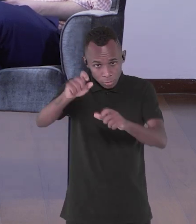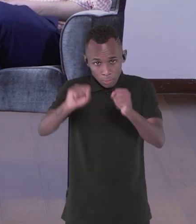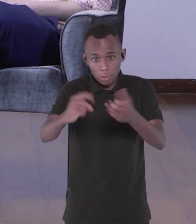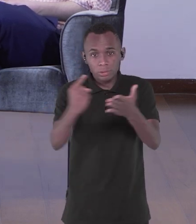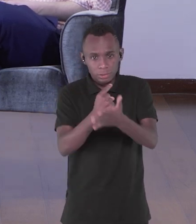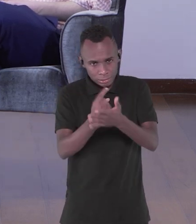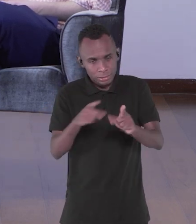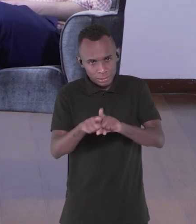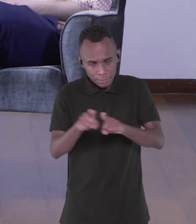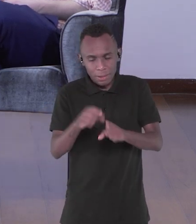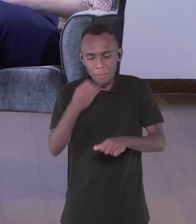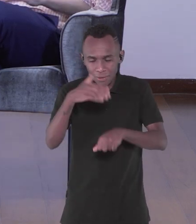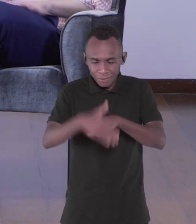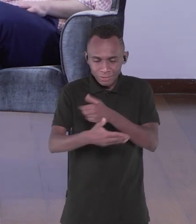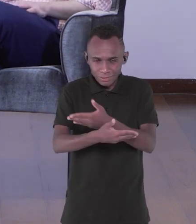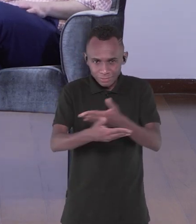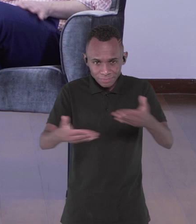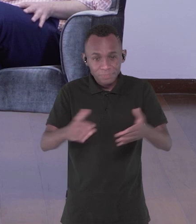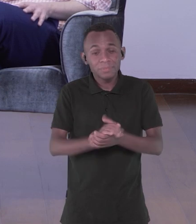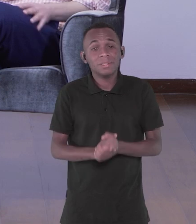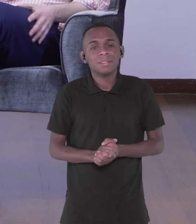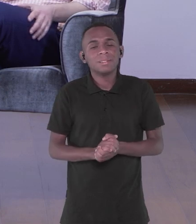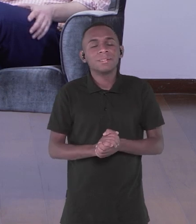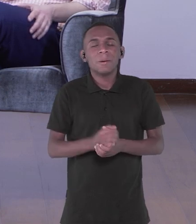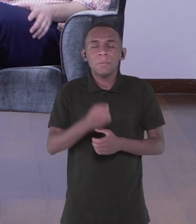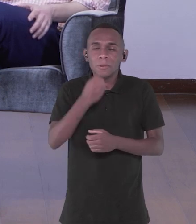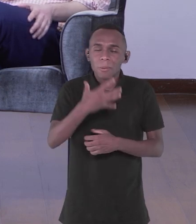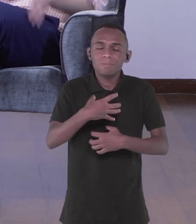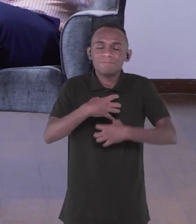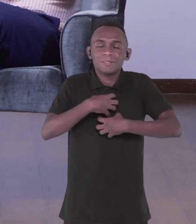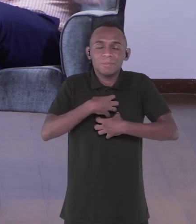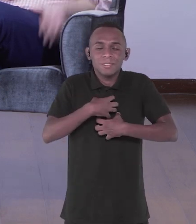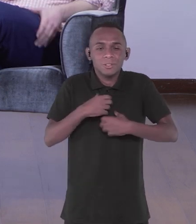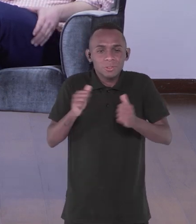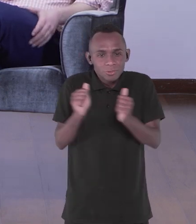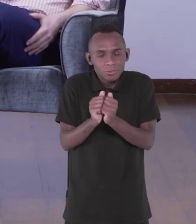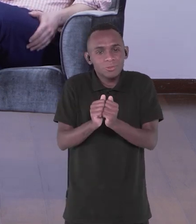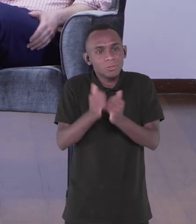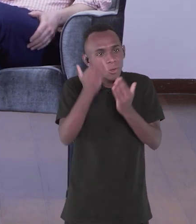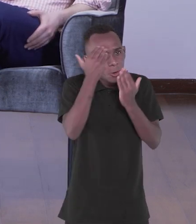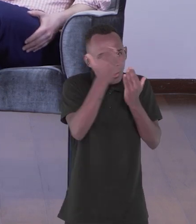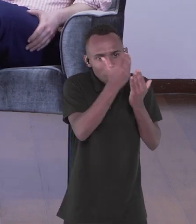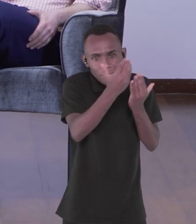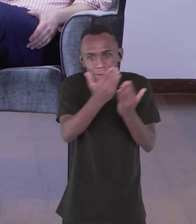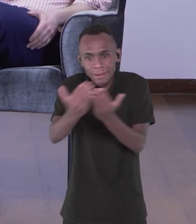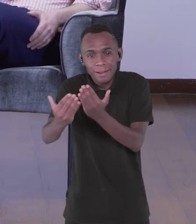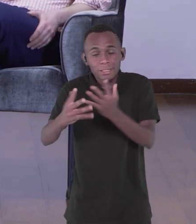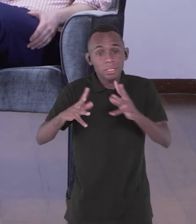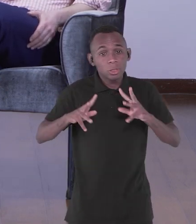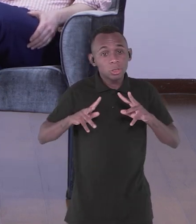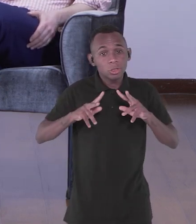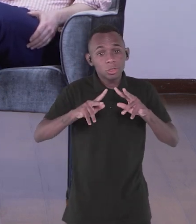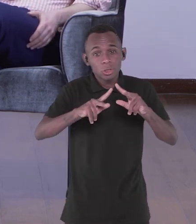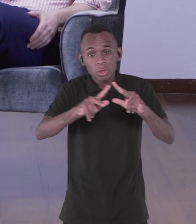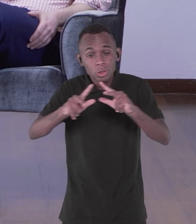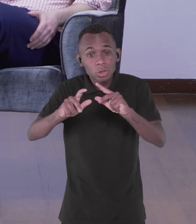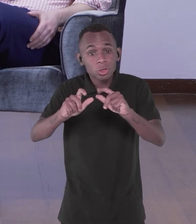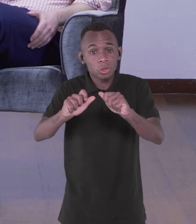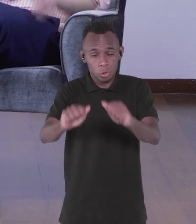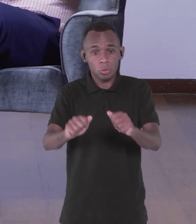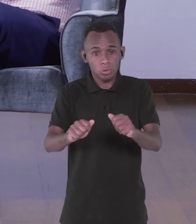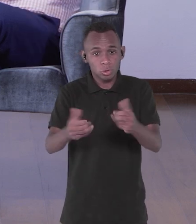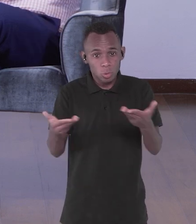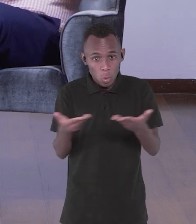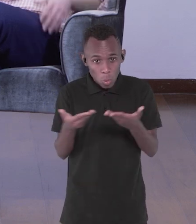noite, Jamil. Boa noite, Afonso. Muito bom estar aqui contigo. Muito obrigado a todos vocês que estão aqui,